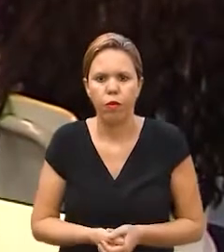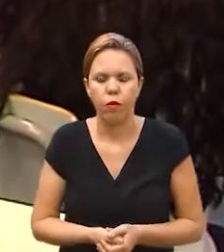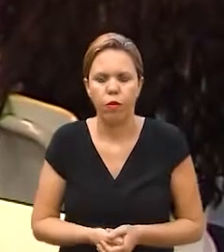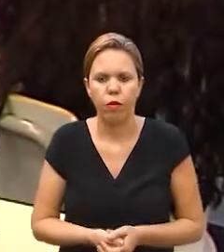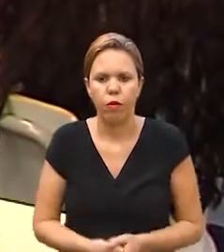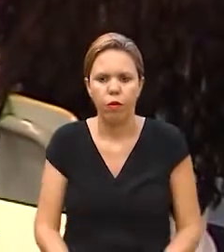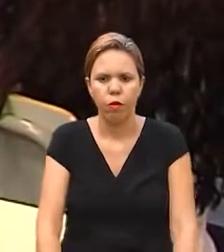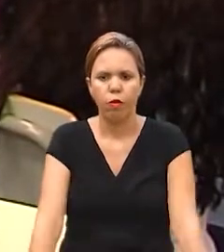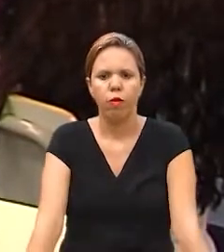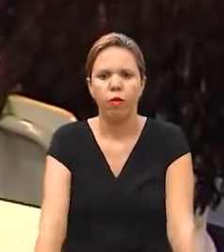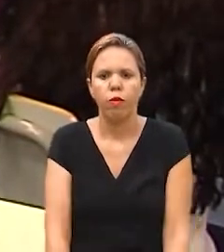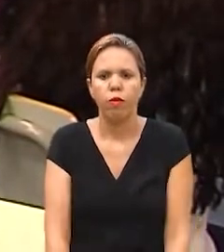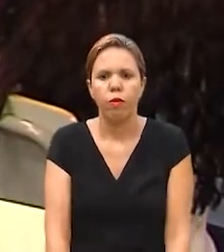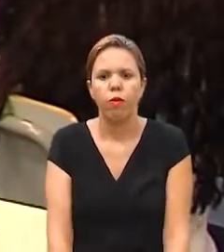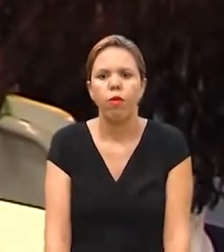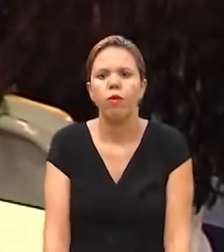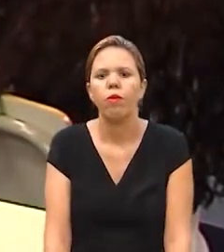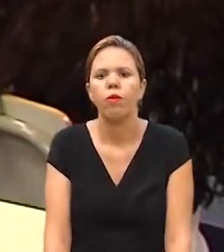Música